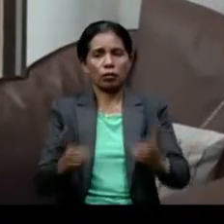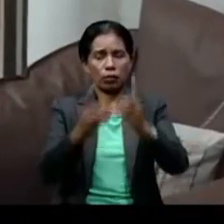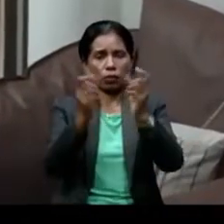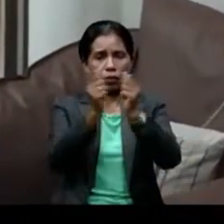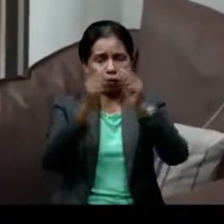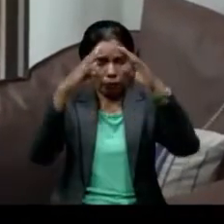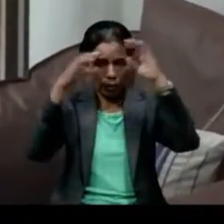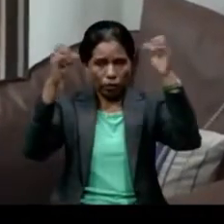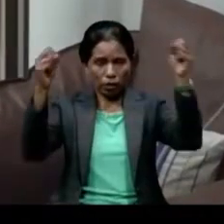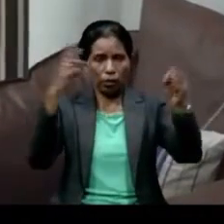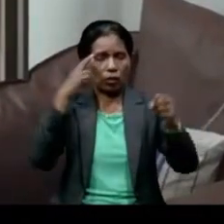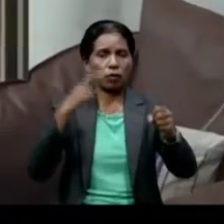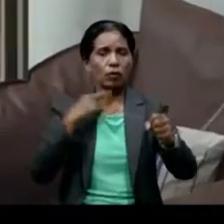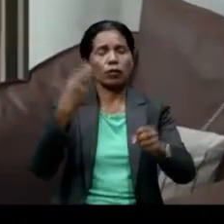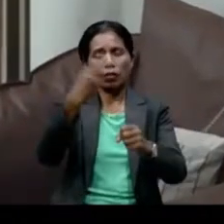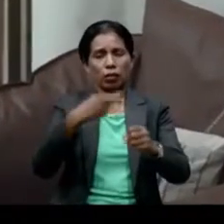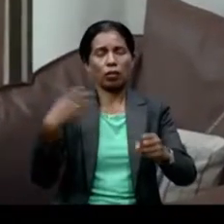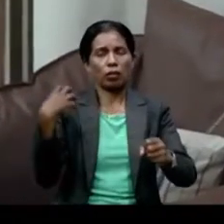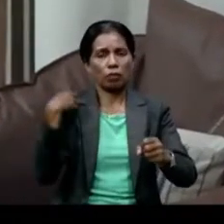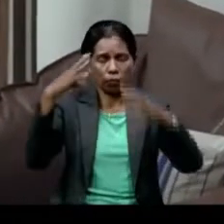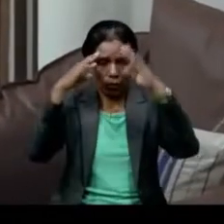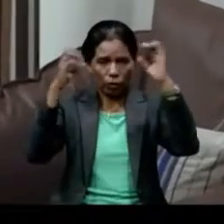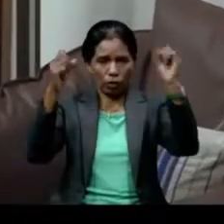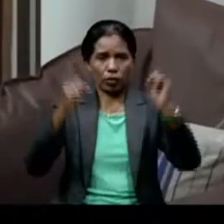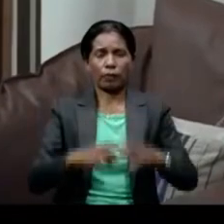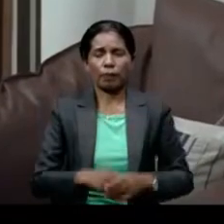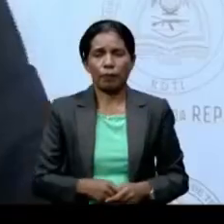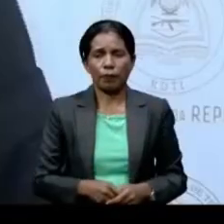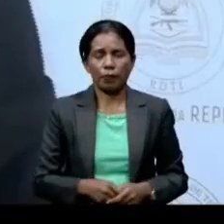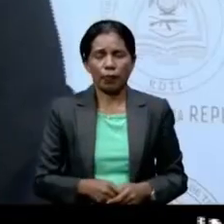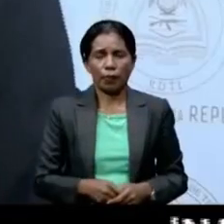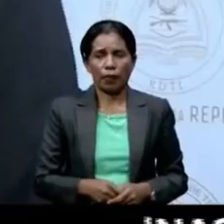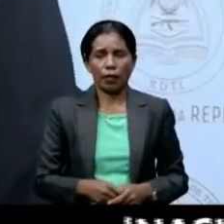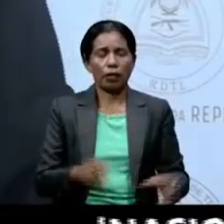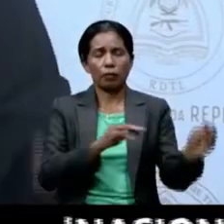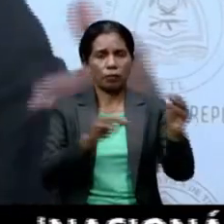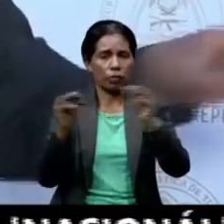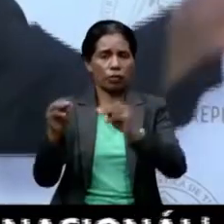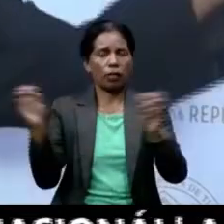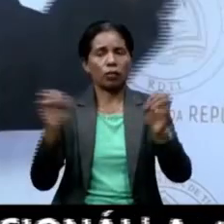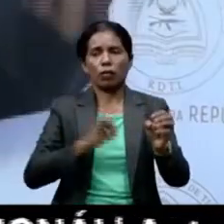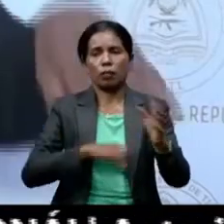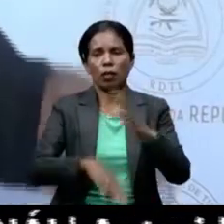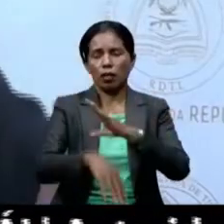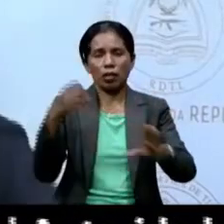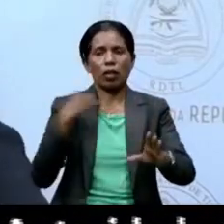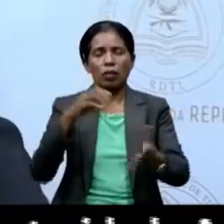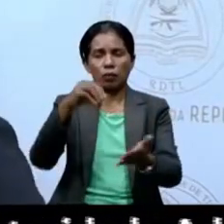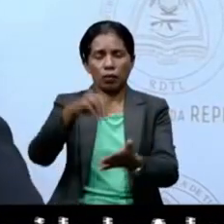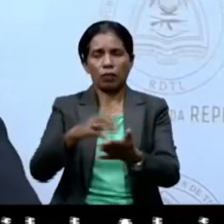Presidente Republika Zeram Zorta Quintane ia Palacio Presidencial. Remuneração ne laos kata ka bahasa iti hau tau